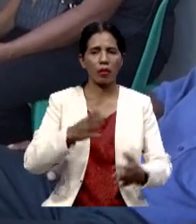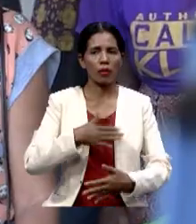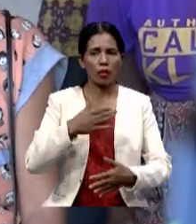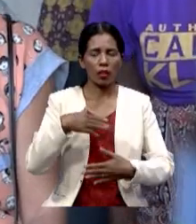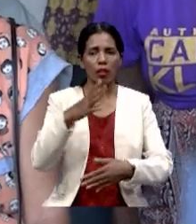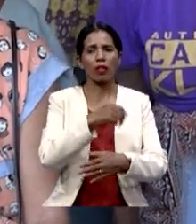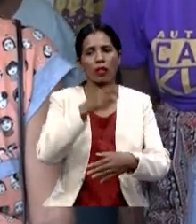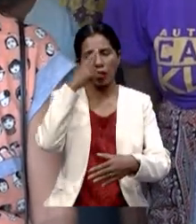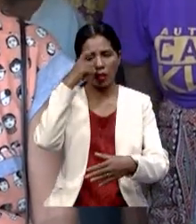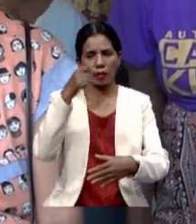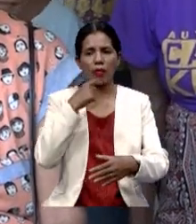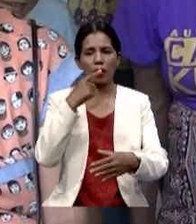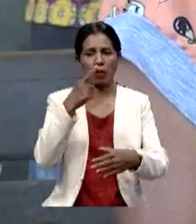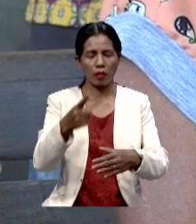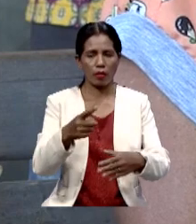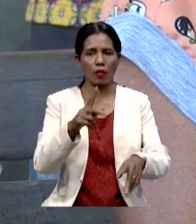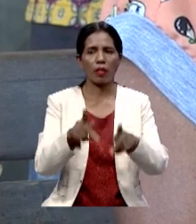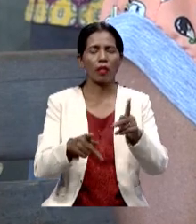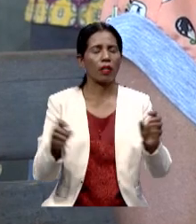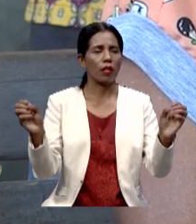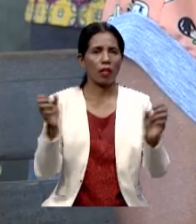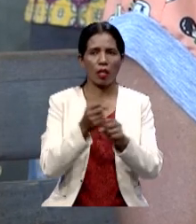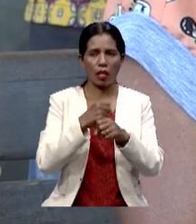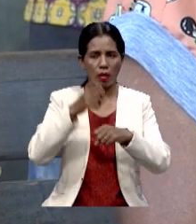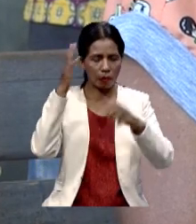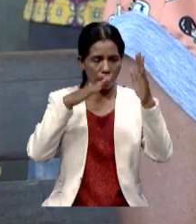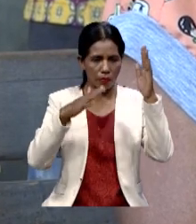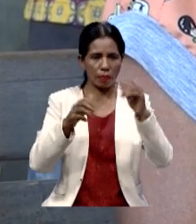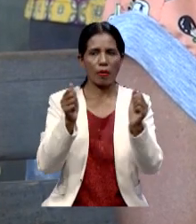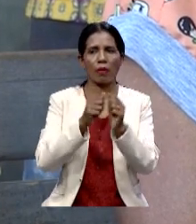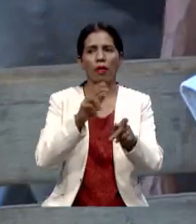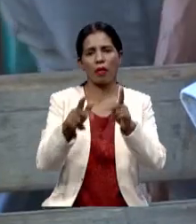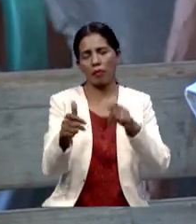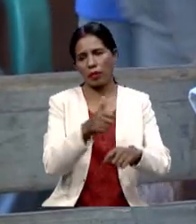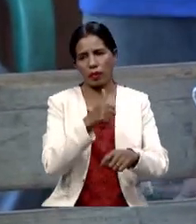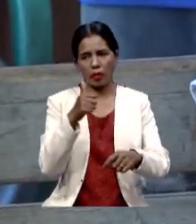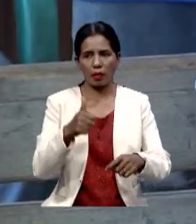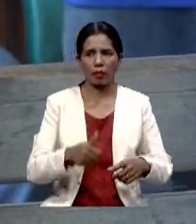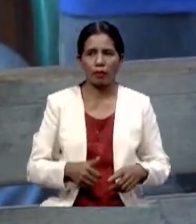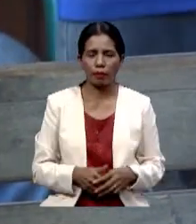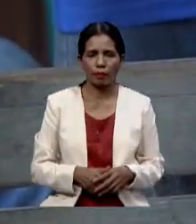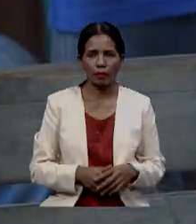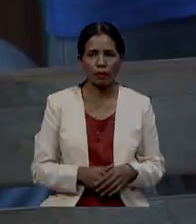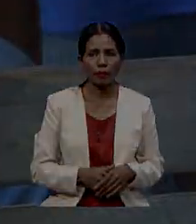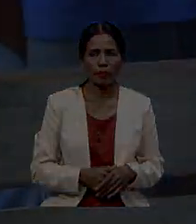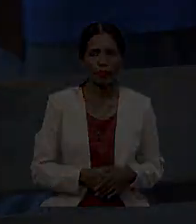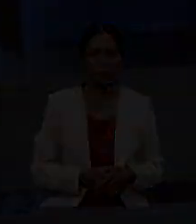refere, também considera suspeito nunca há problema, Rui Marcelo. Celina Lopes, Agostinho da Costa, GMN.